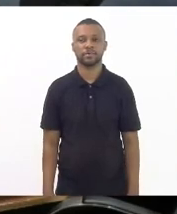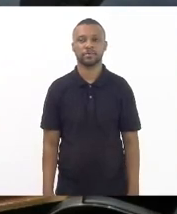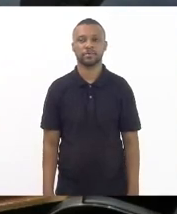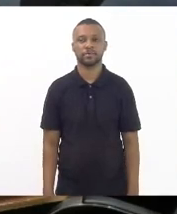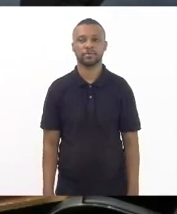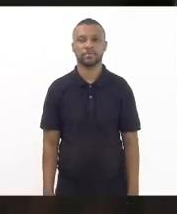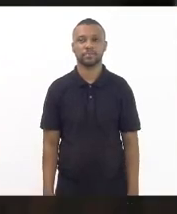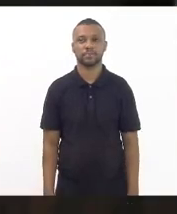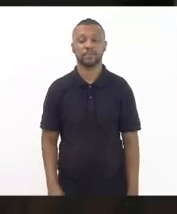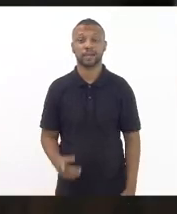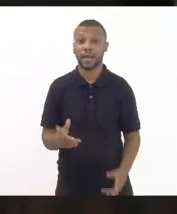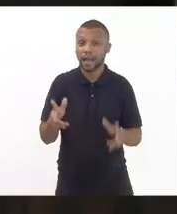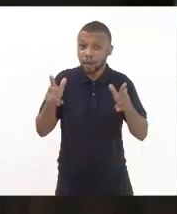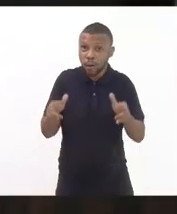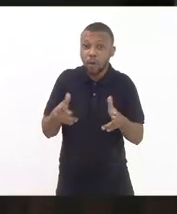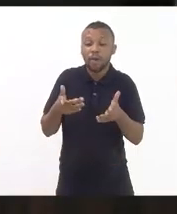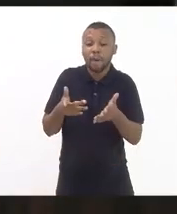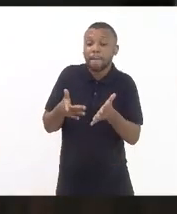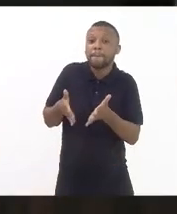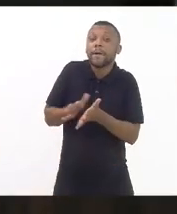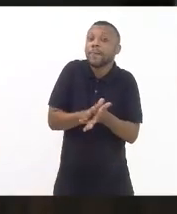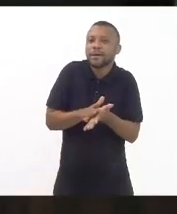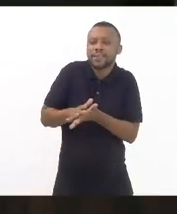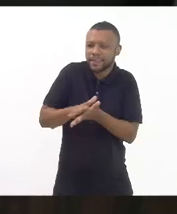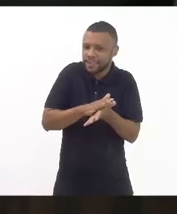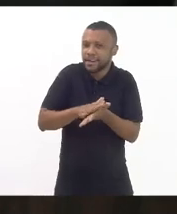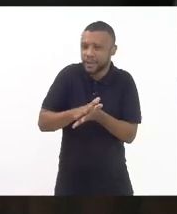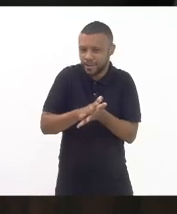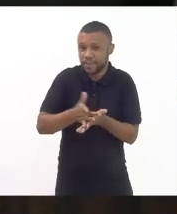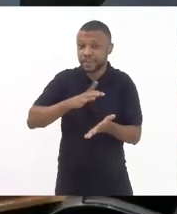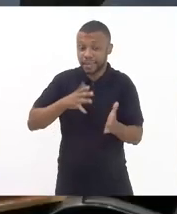Aqui é igual a escola de samba, tem destaque, a gente vota.